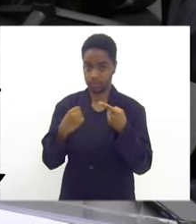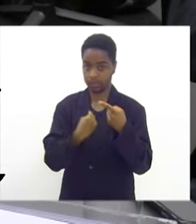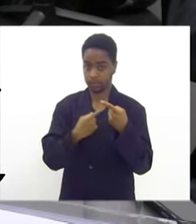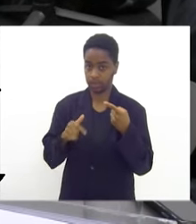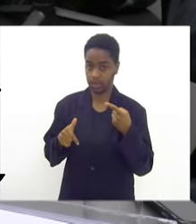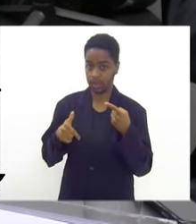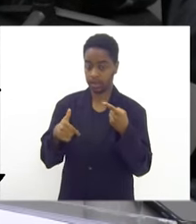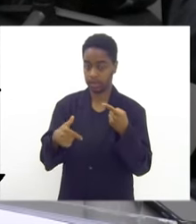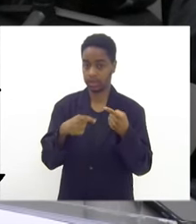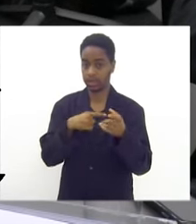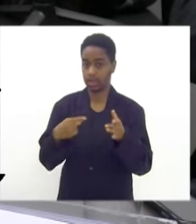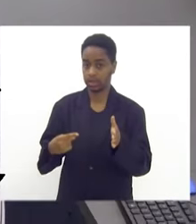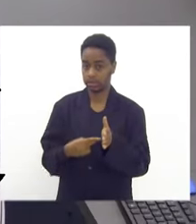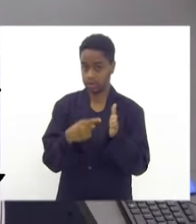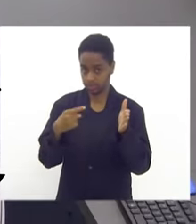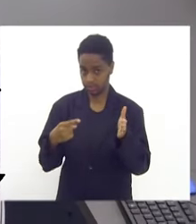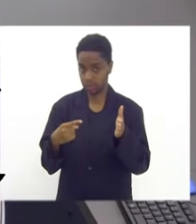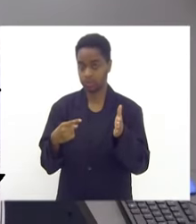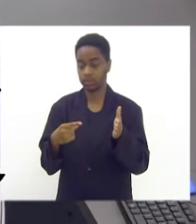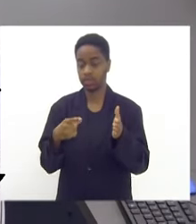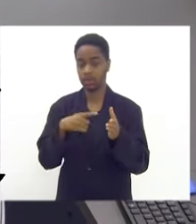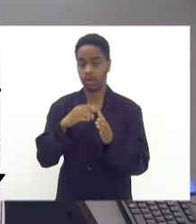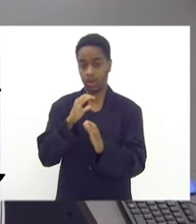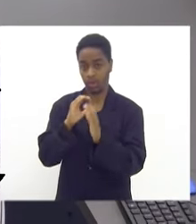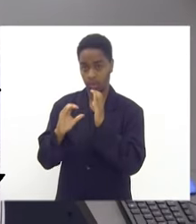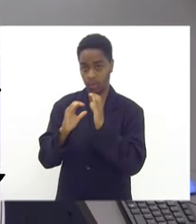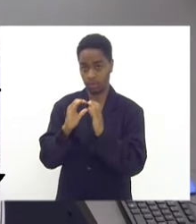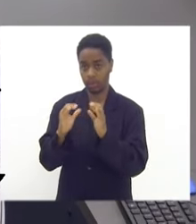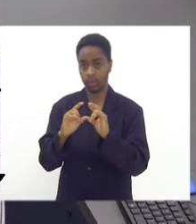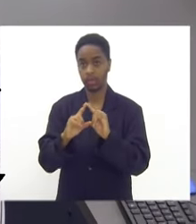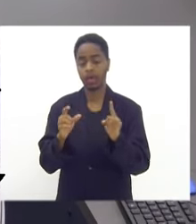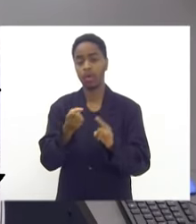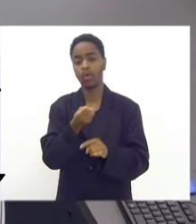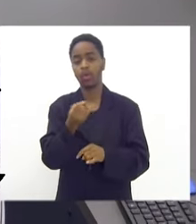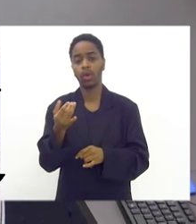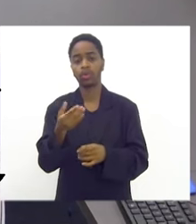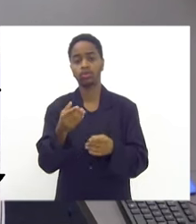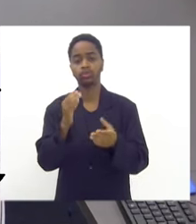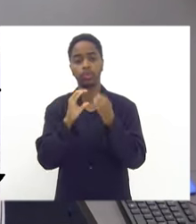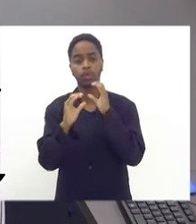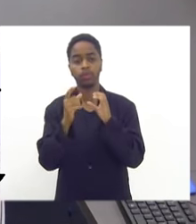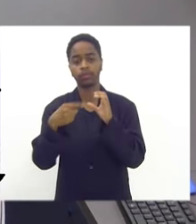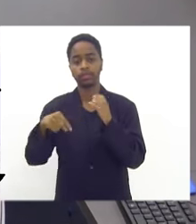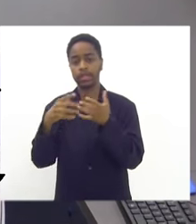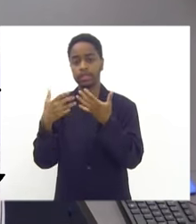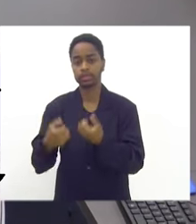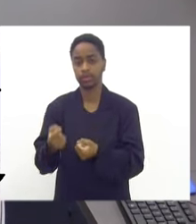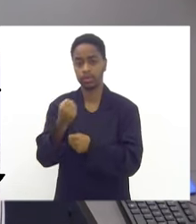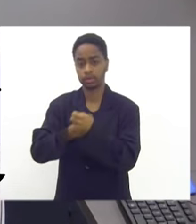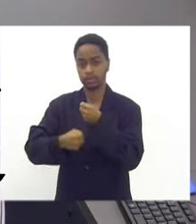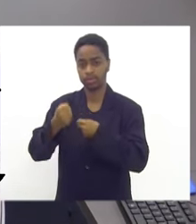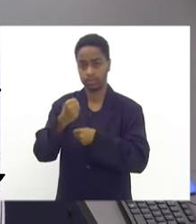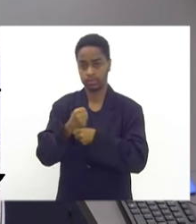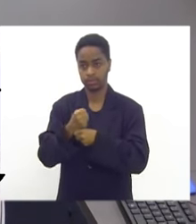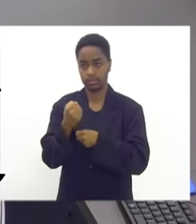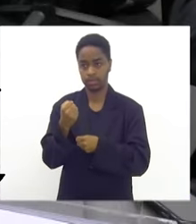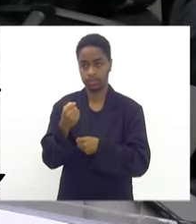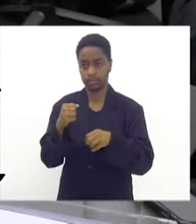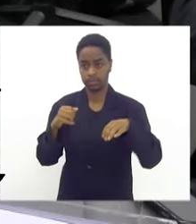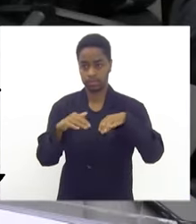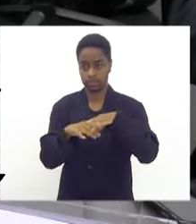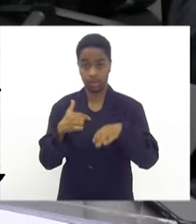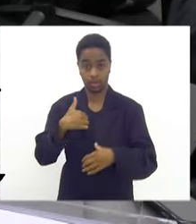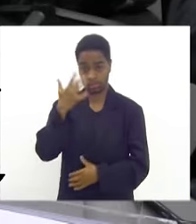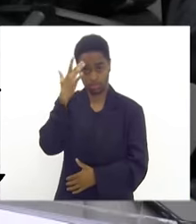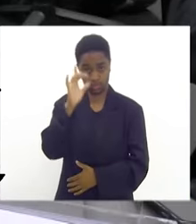sob denúncia sob eh comunicação quantas comunicações vocês receberam último ano no bair de Guanabara eu não